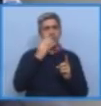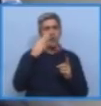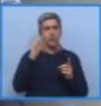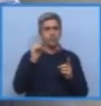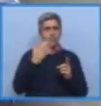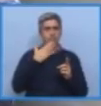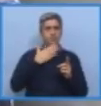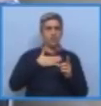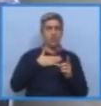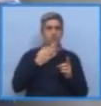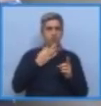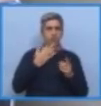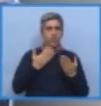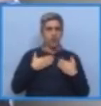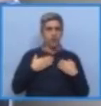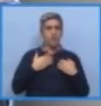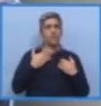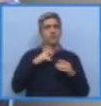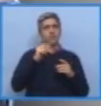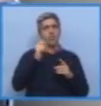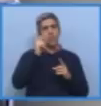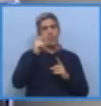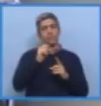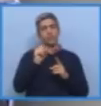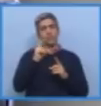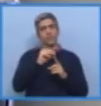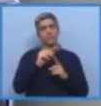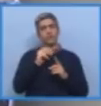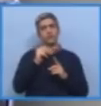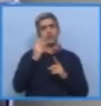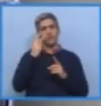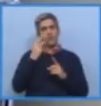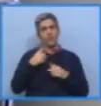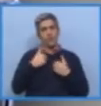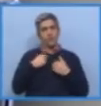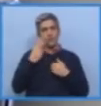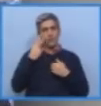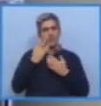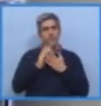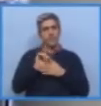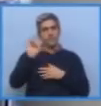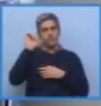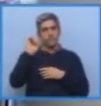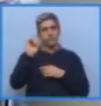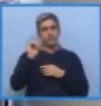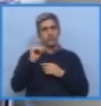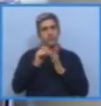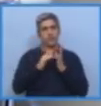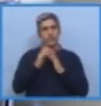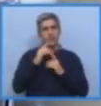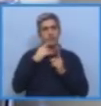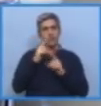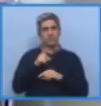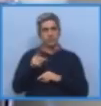natureza nos transmitiu e ofereceu, mas o homem novo é aquele que passa a viver da própria vida de Deus, da própria vida de Cristo